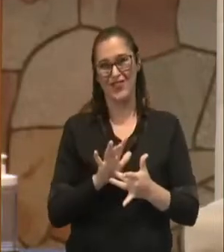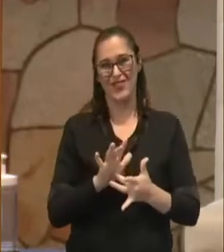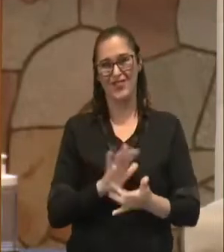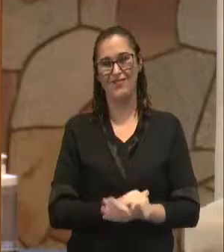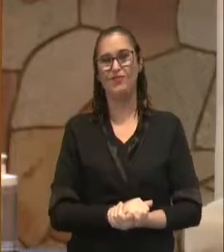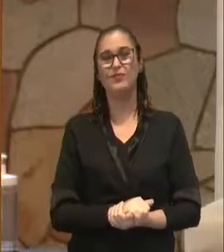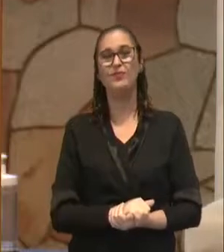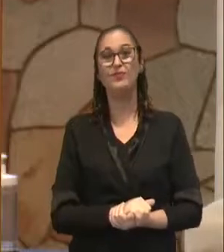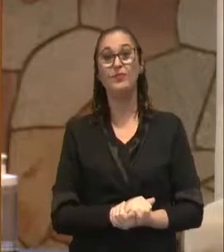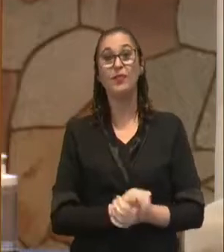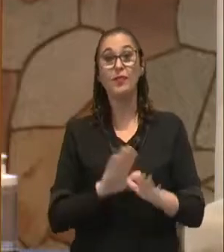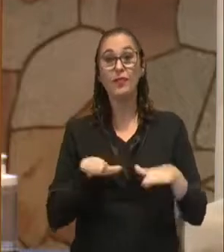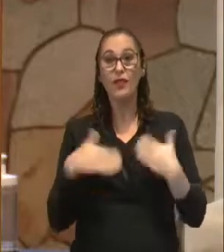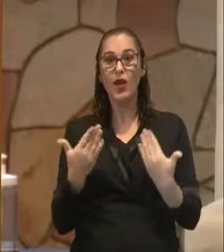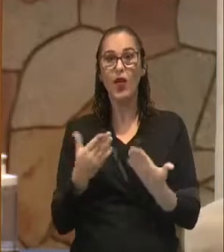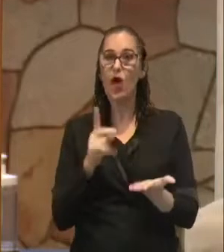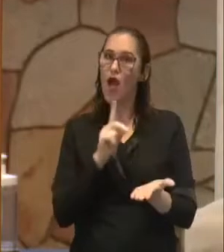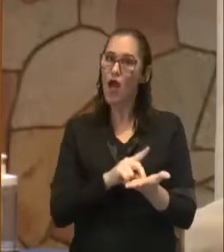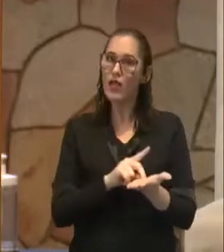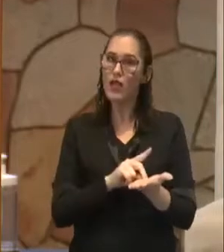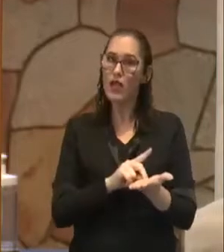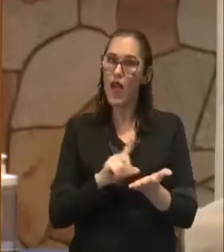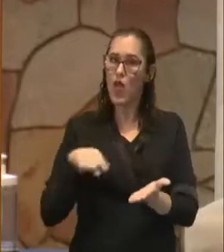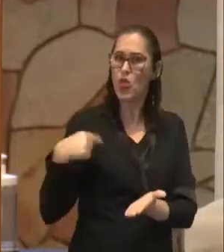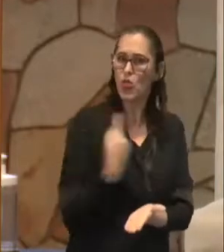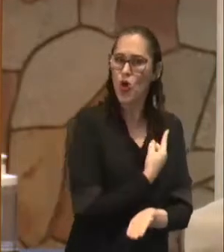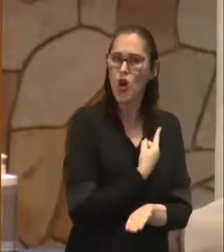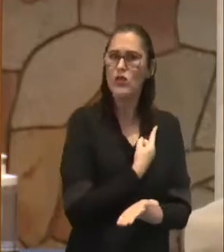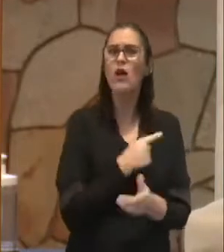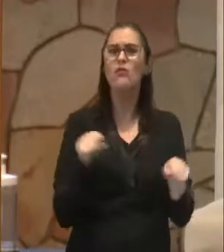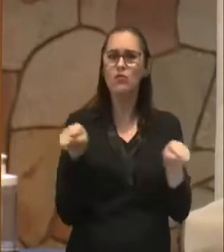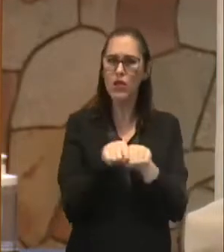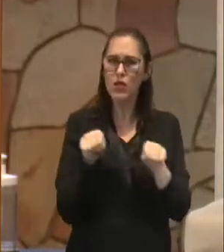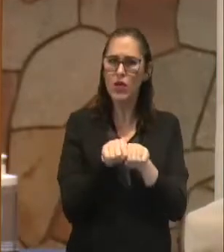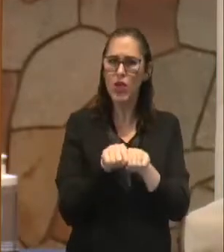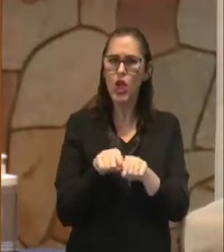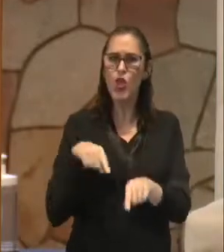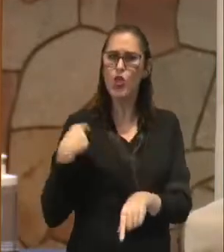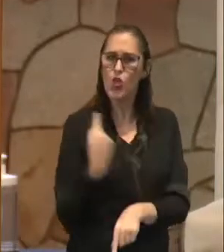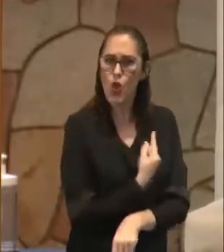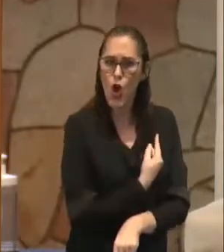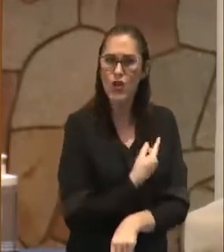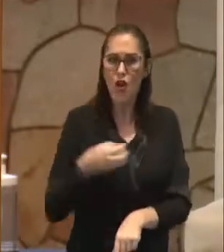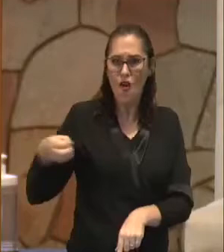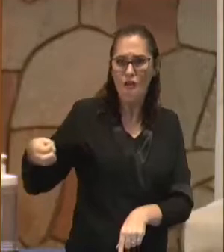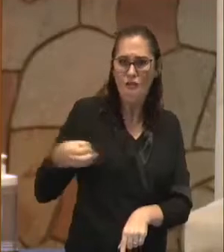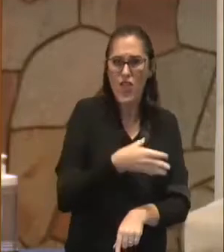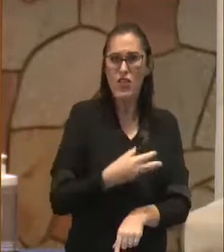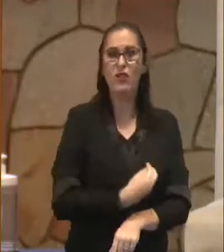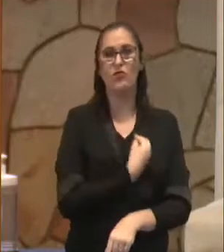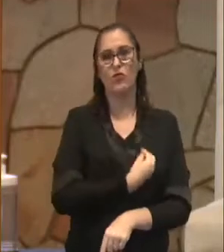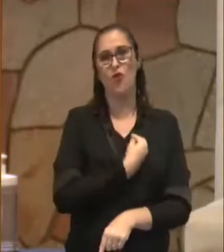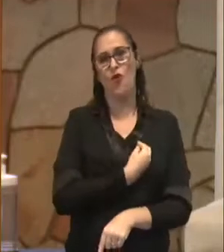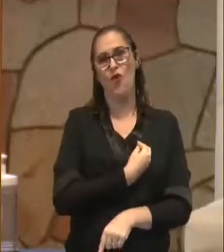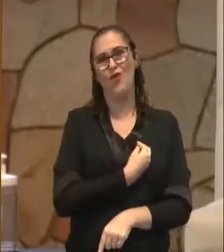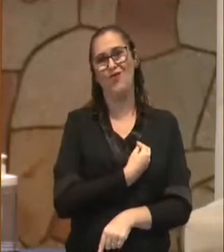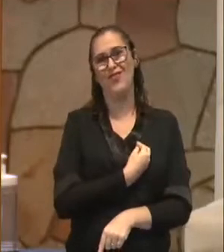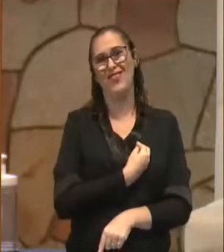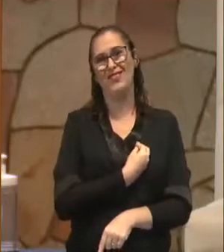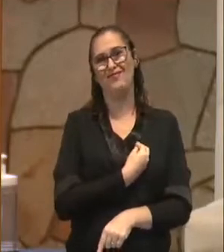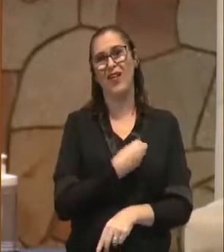Então, essa realidade é a nossa realidade. Nós temos uma nova vida em Cristo. E Paulo fala dessa nova